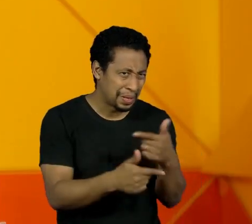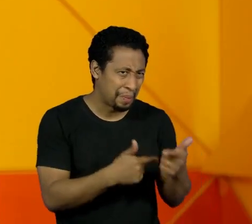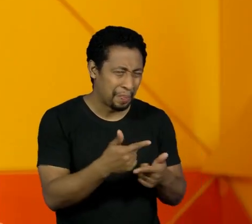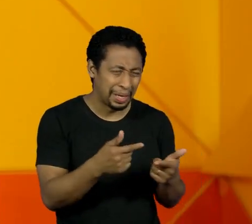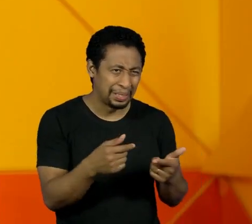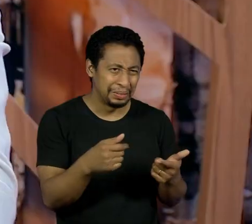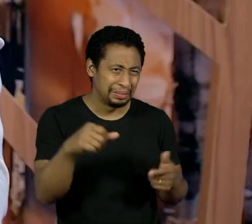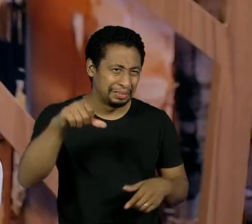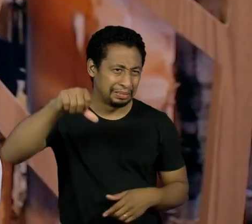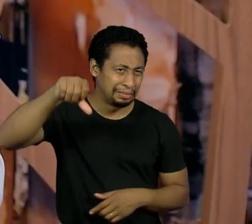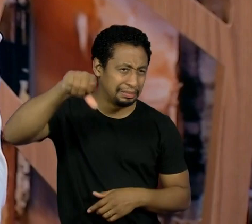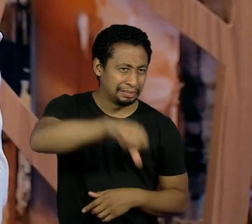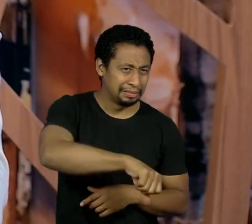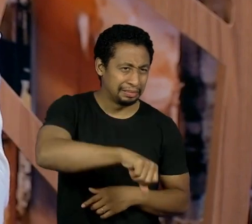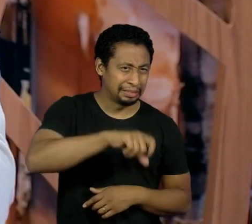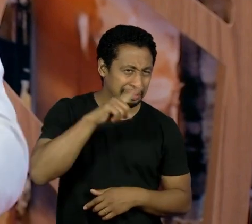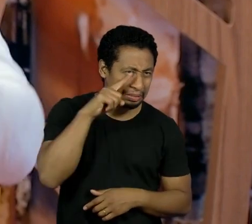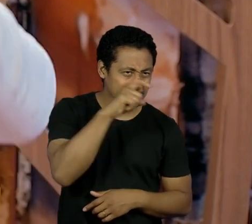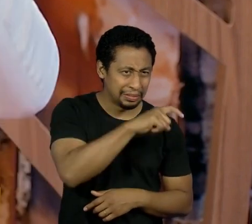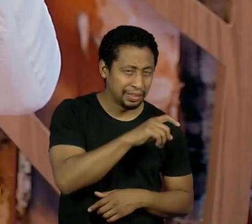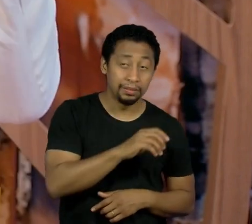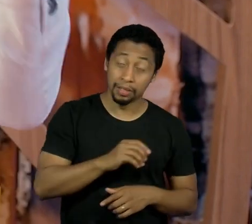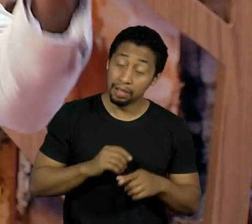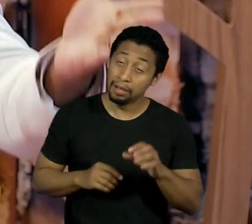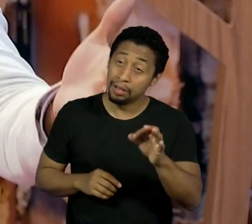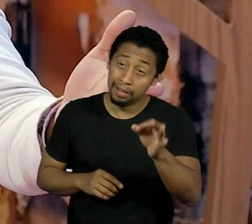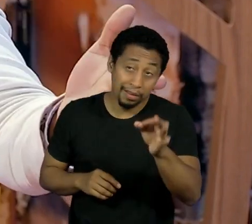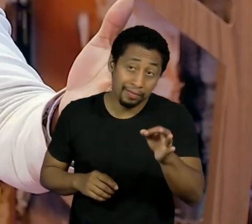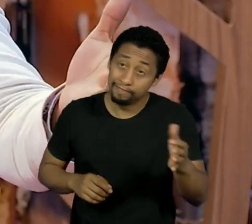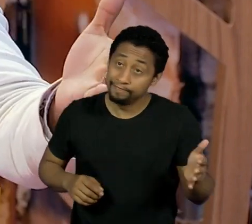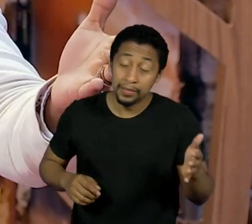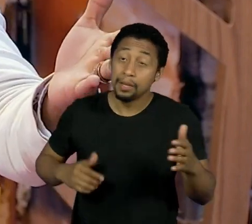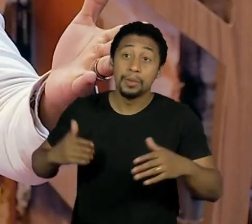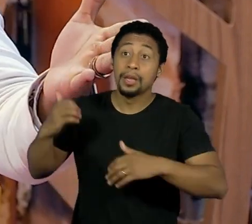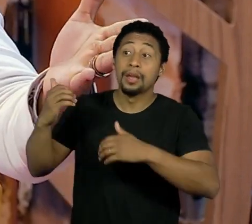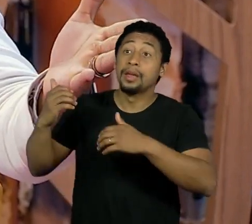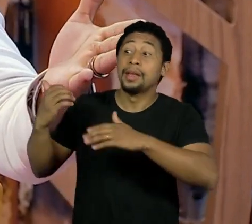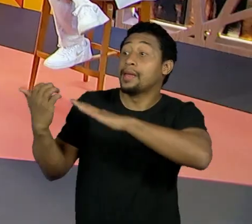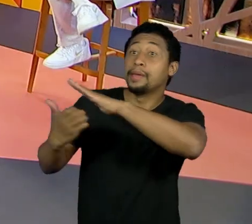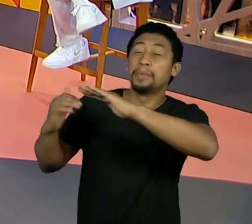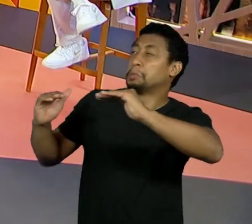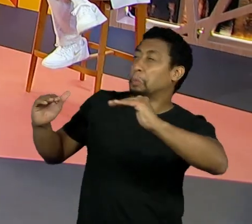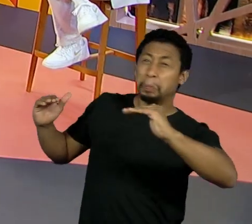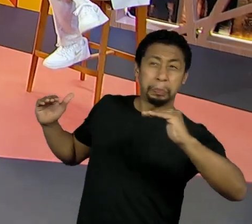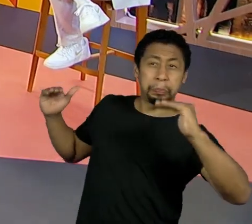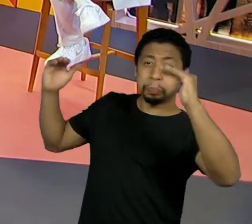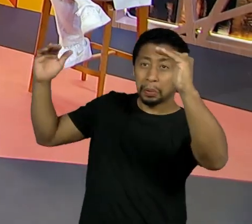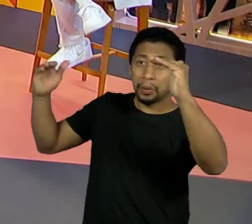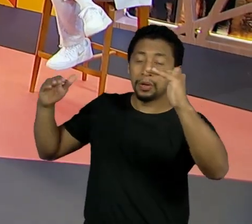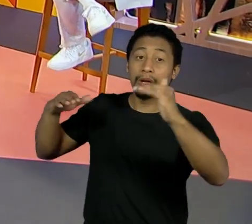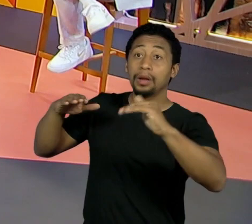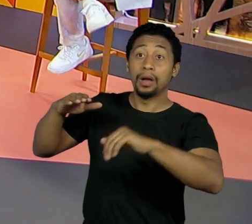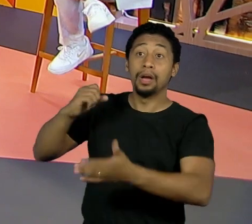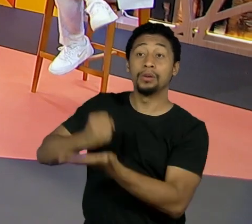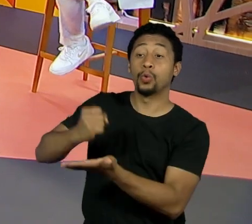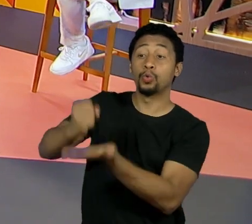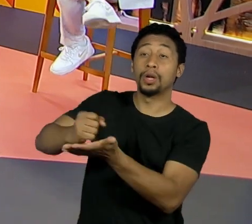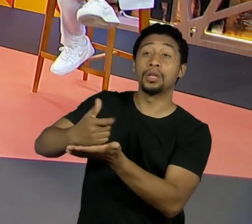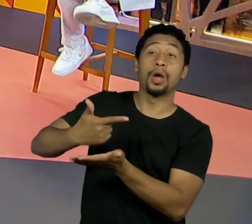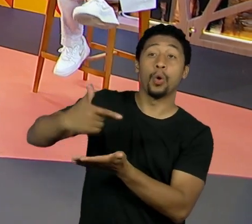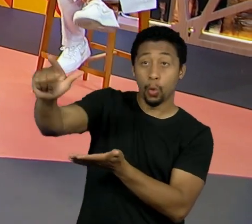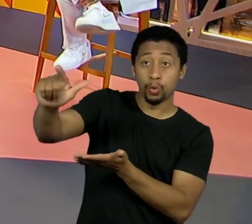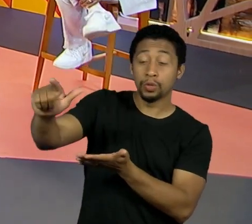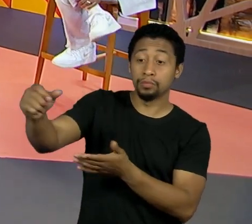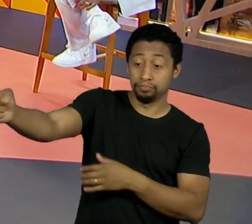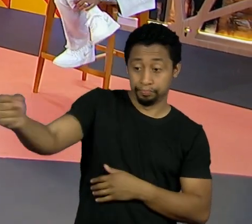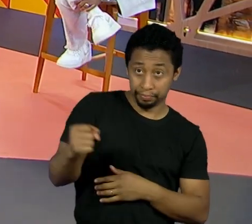trabalho. Exatamente. Vai até de vinícolas e aí vai longe, até empresas de grandes festivais. Exatamente. Tudo terceirização. E uma